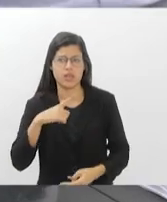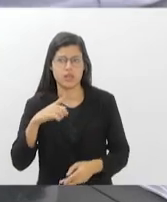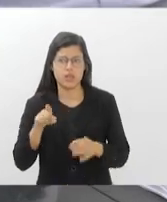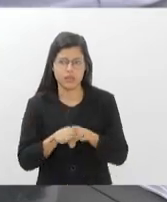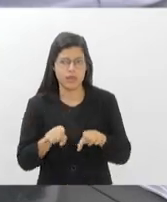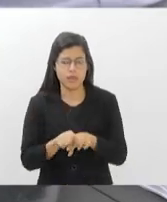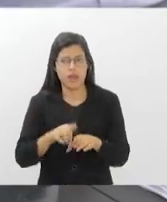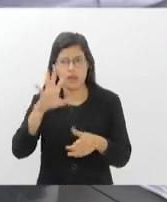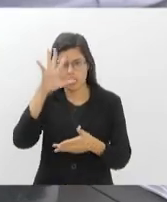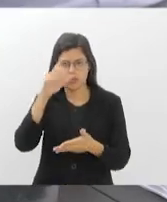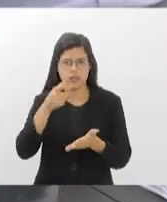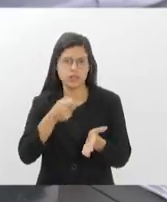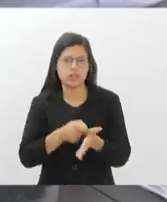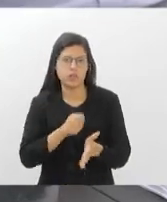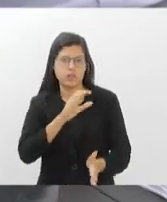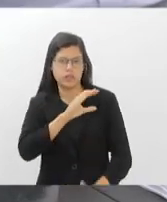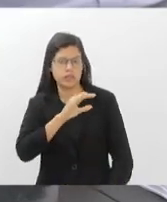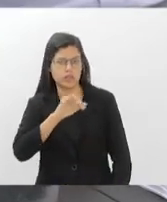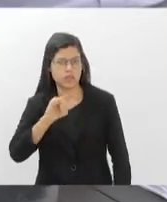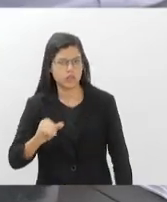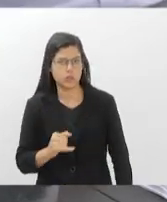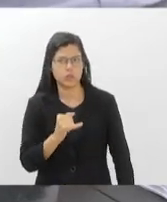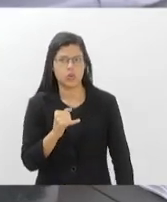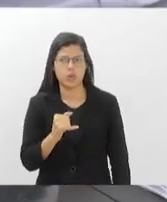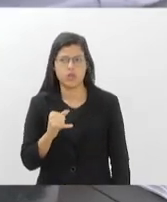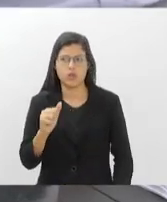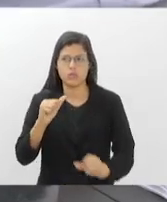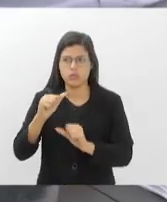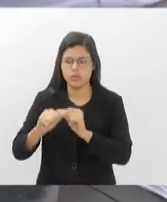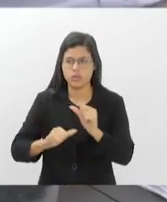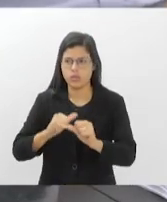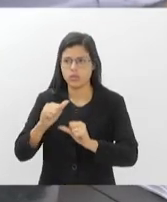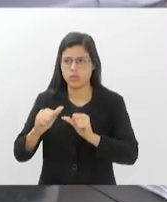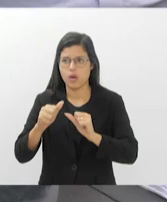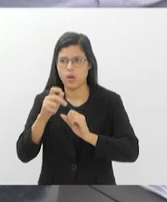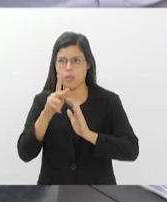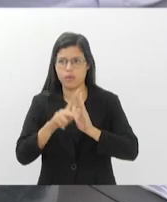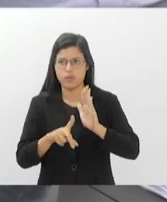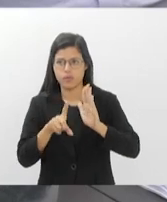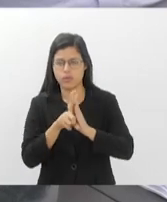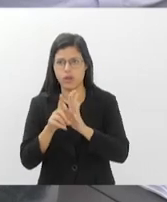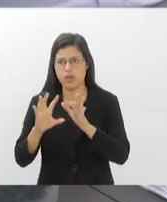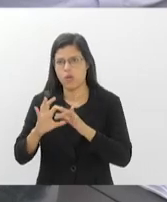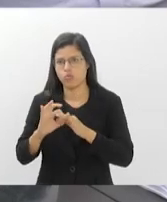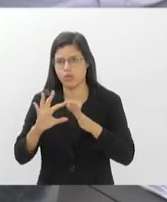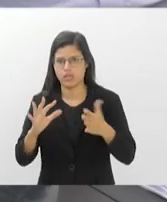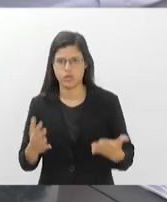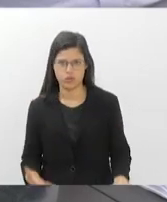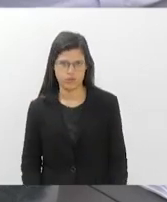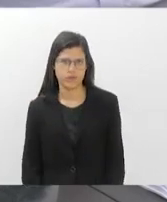CCJ de não transformar os projetos em autorizativos.